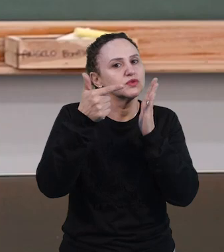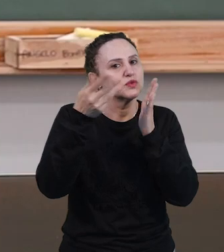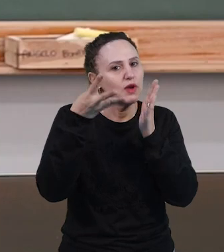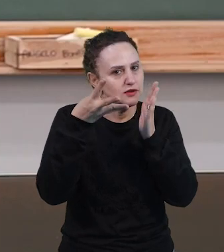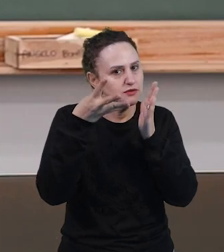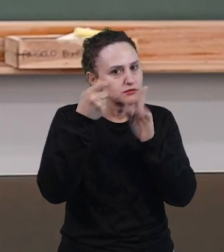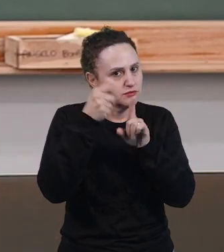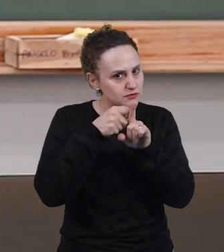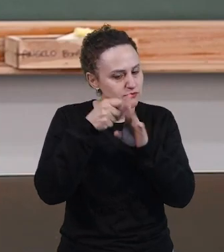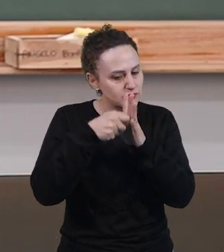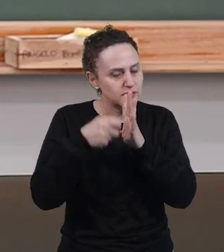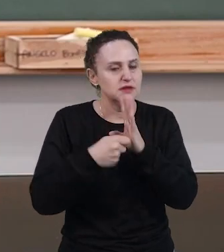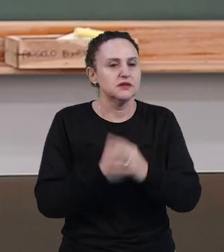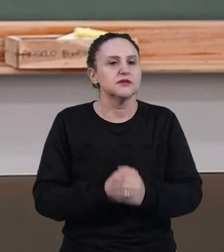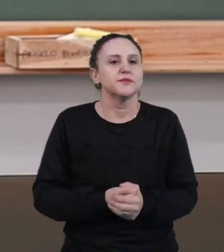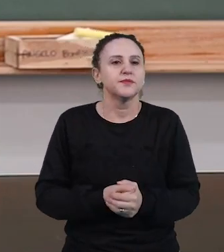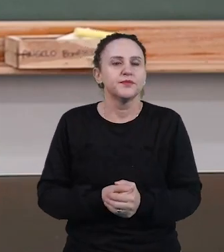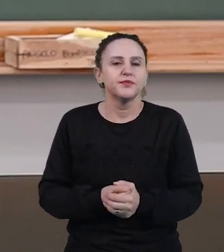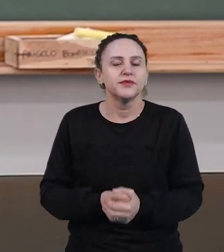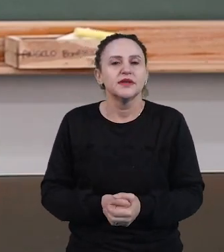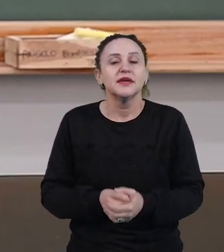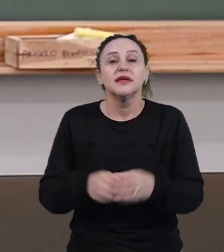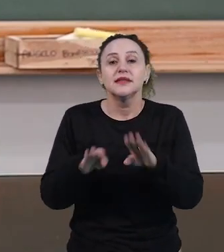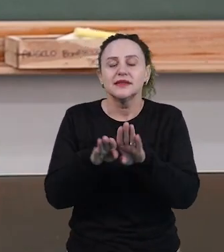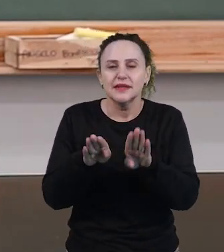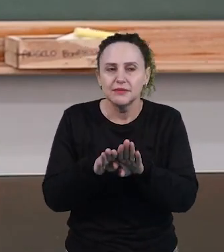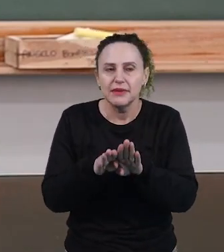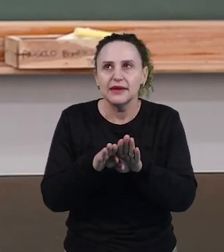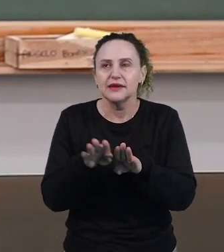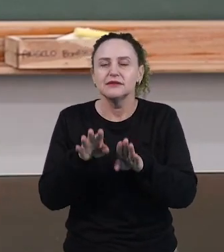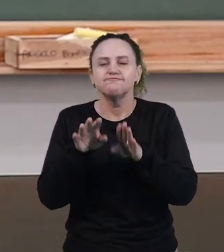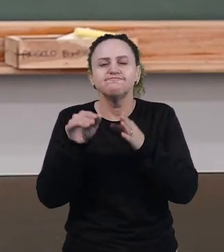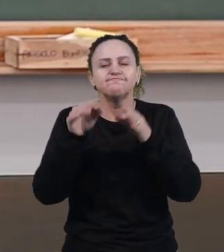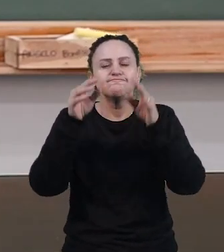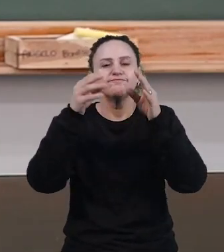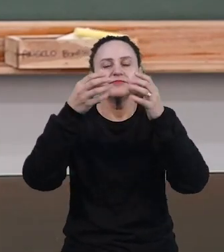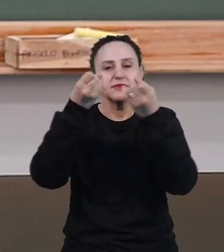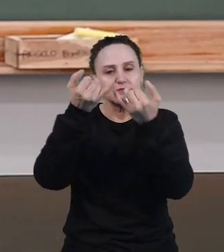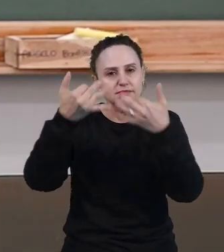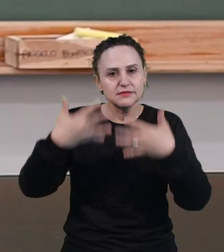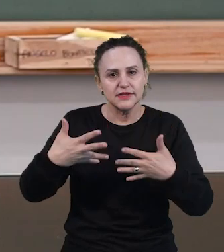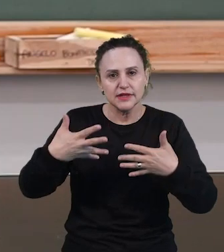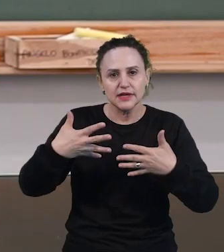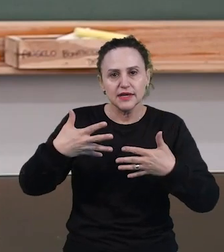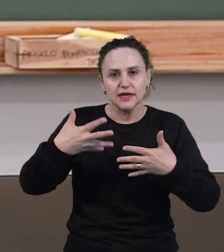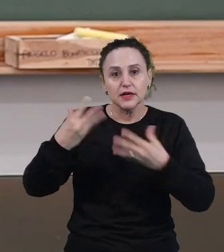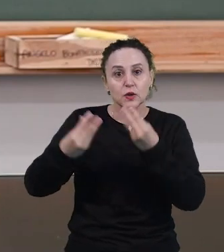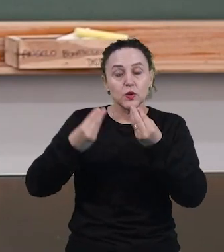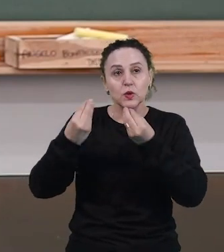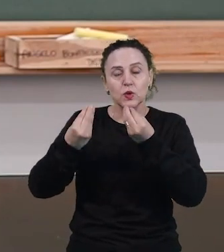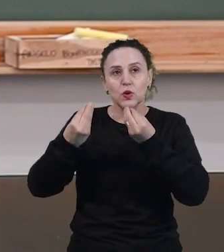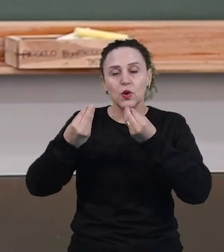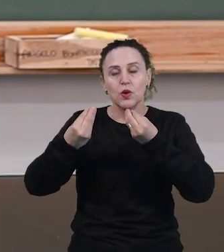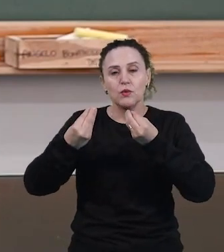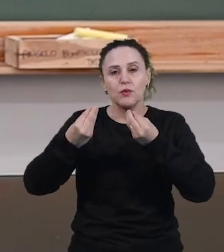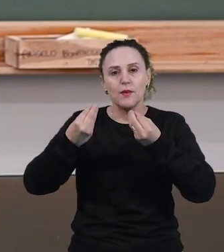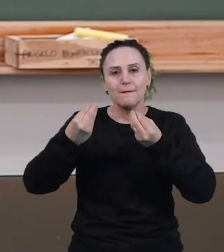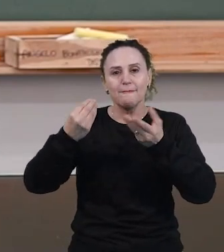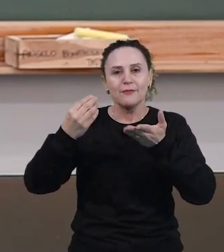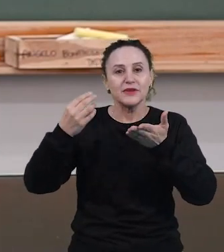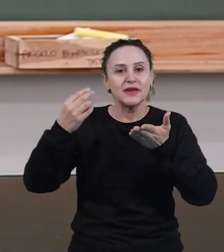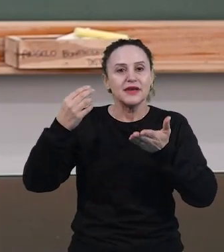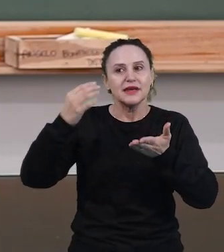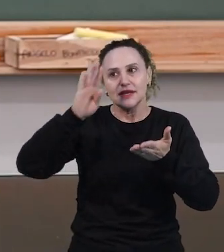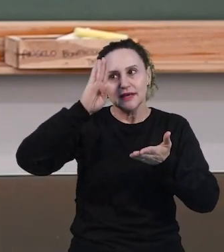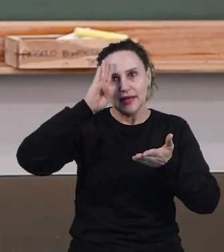Acho que um marco que ele coloca é o aparecimento da linguagem, né? E enquanto um marco para sair mais dessas